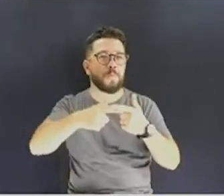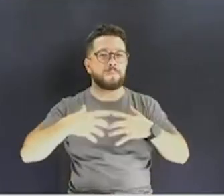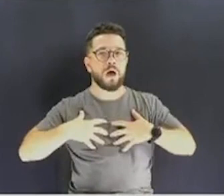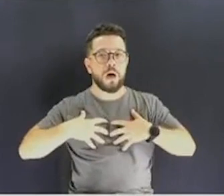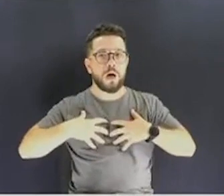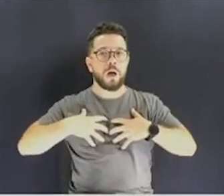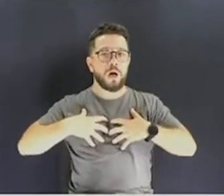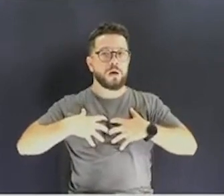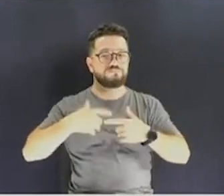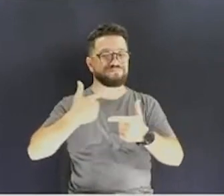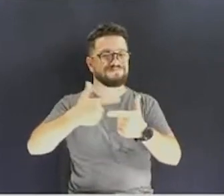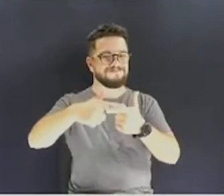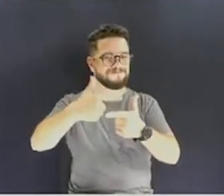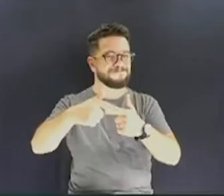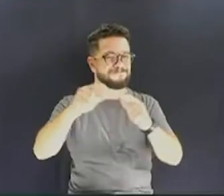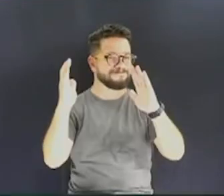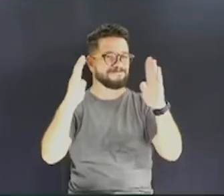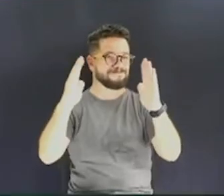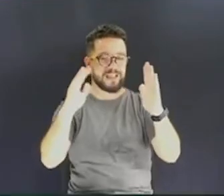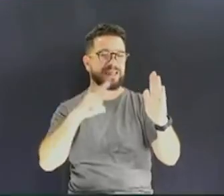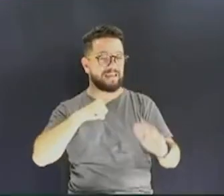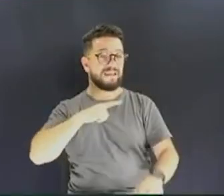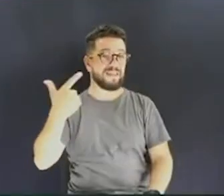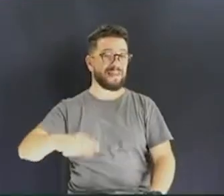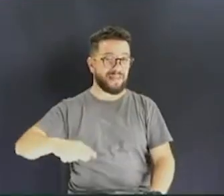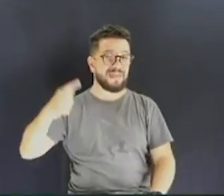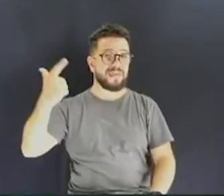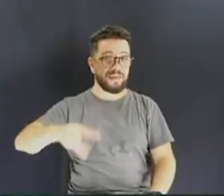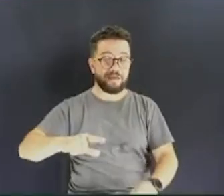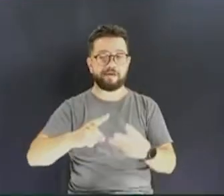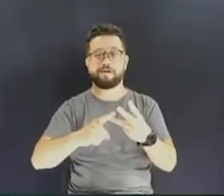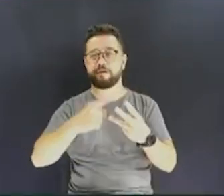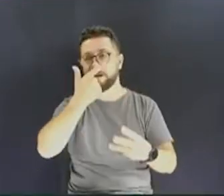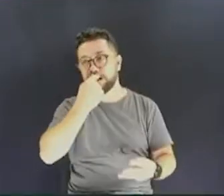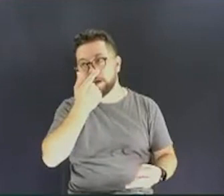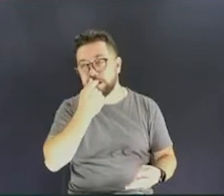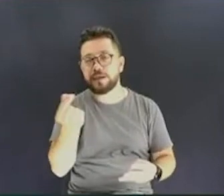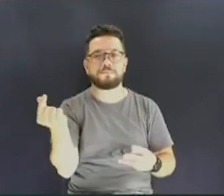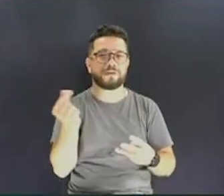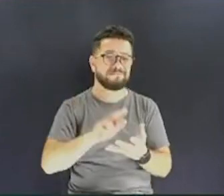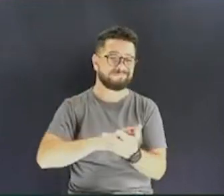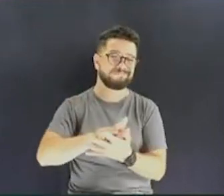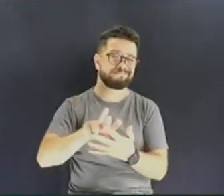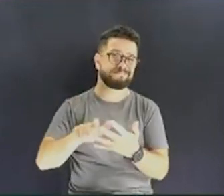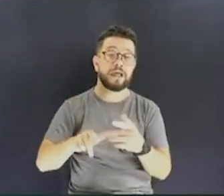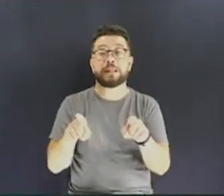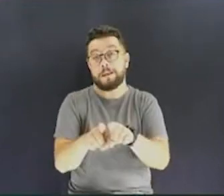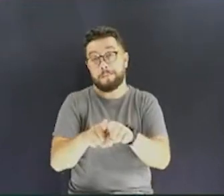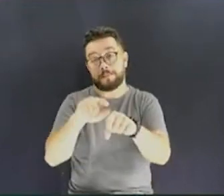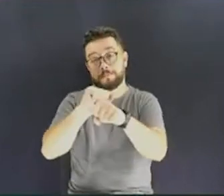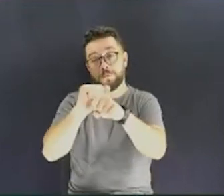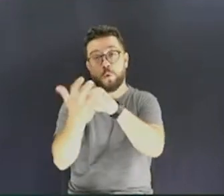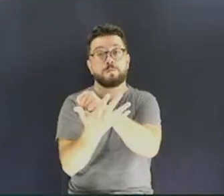teremos infecção respiratória de repetição, teremos gripe, teremos, enfim, uma série de coisas, além do próprio Covid. O que se